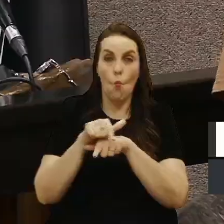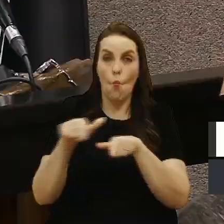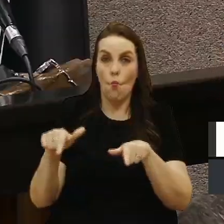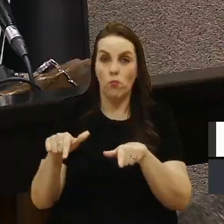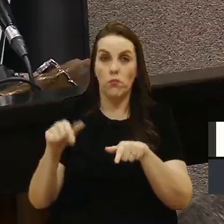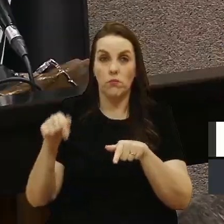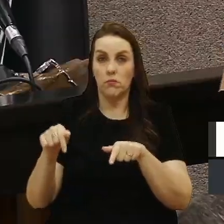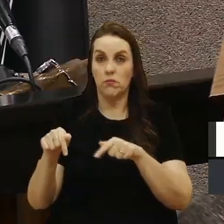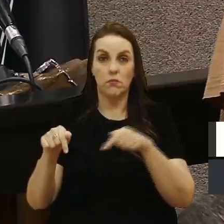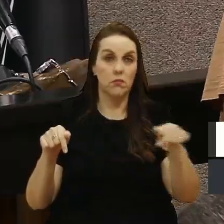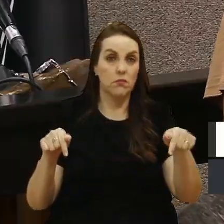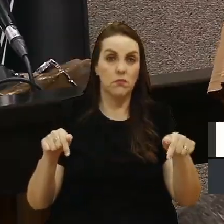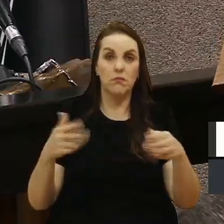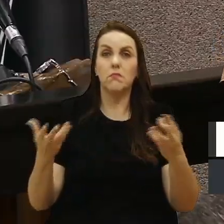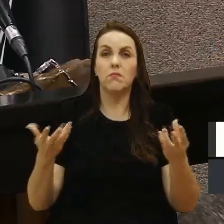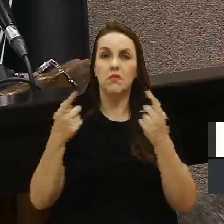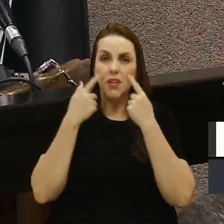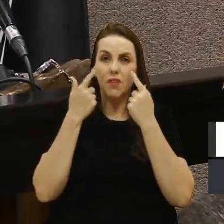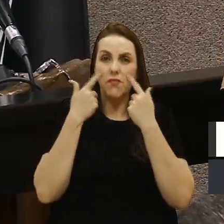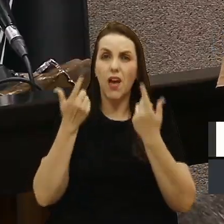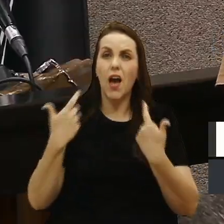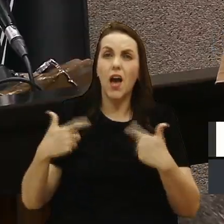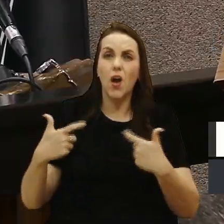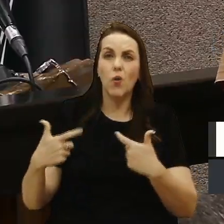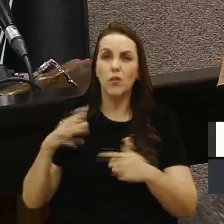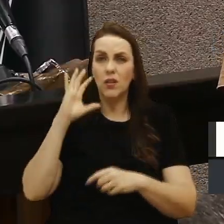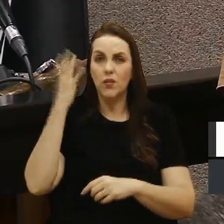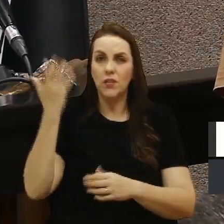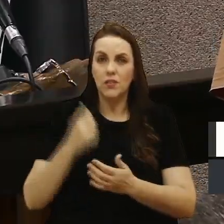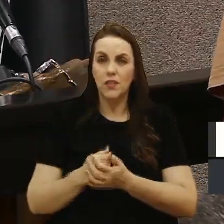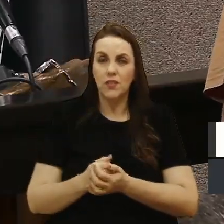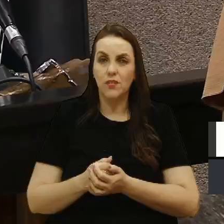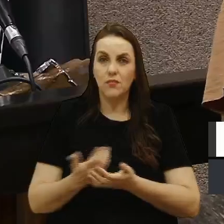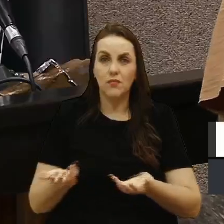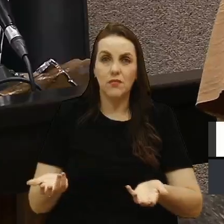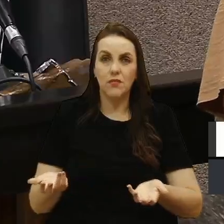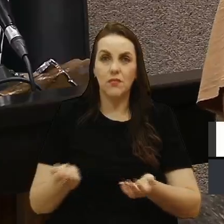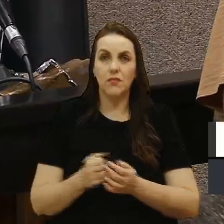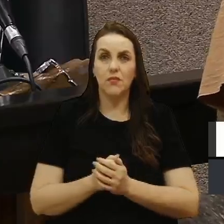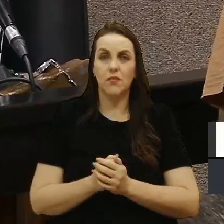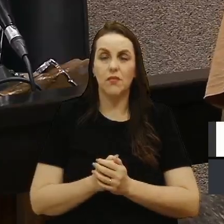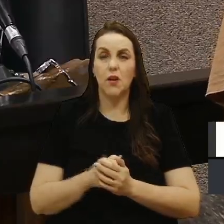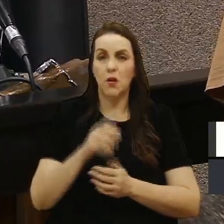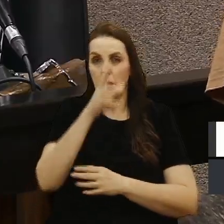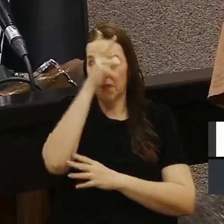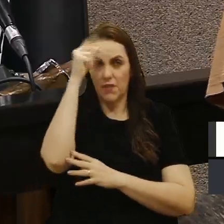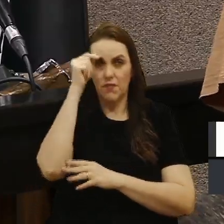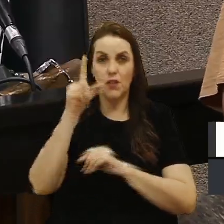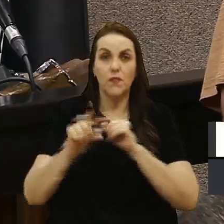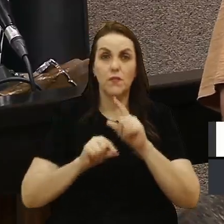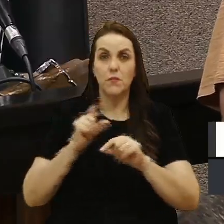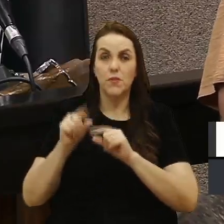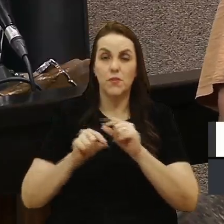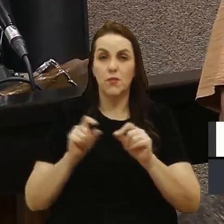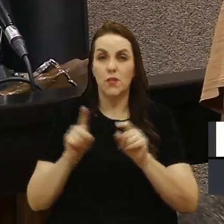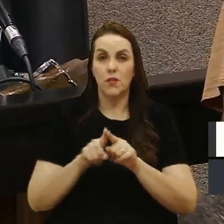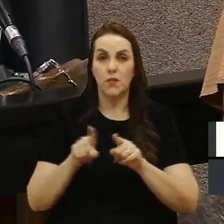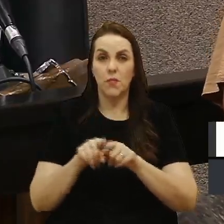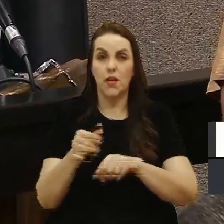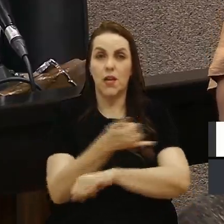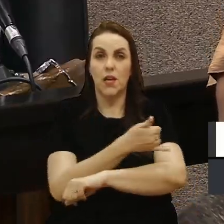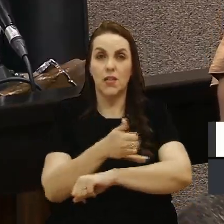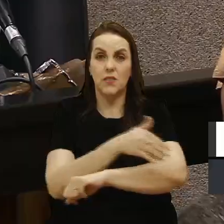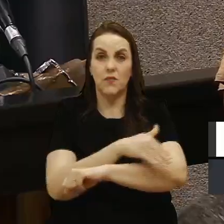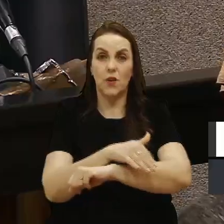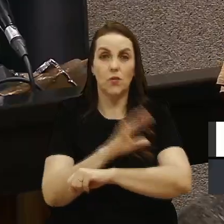ali. Então, a gente tem que verificar também de onde é que está acontecendo. Inclusive, o prefeito fez uma opção da questão do asfalto não